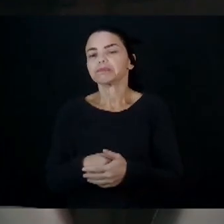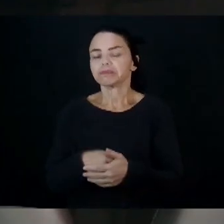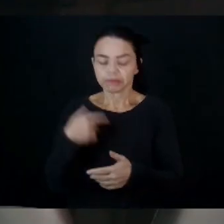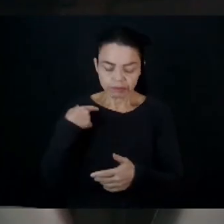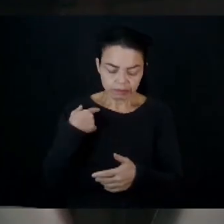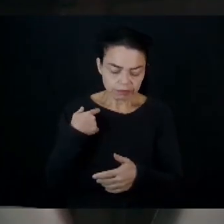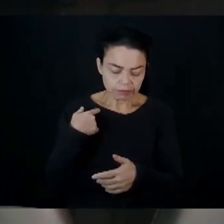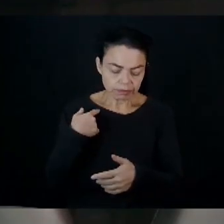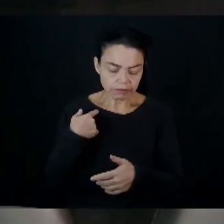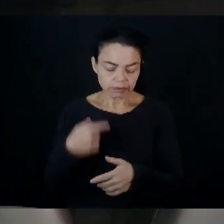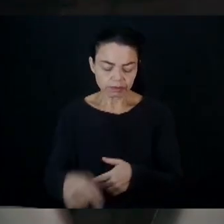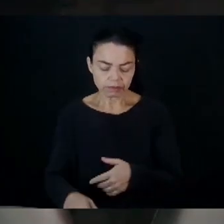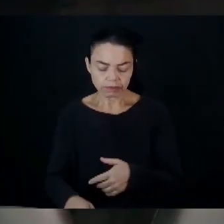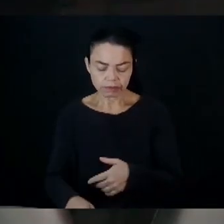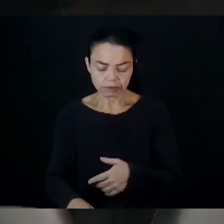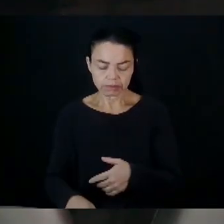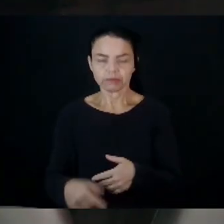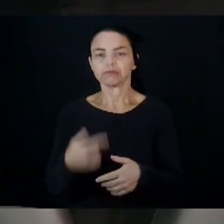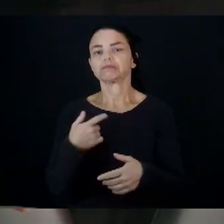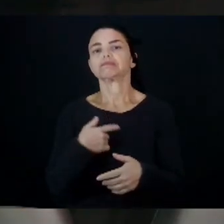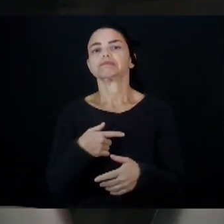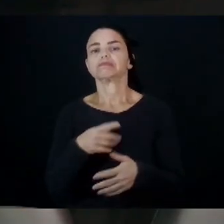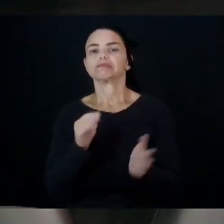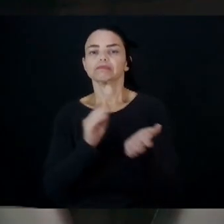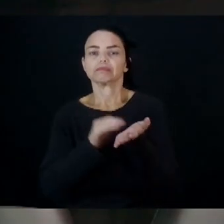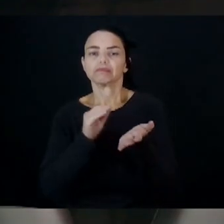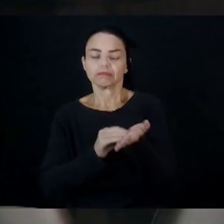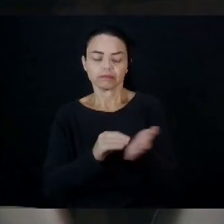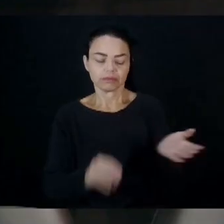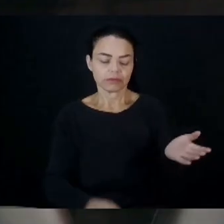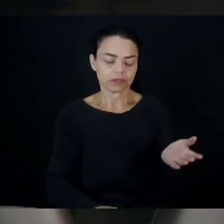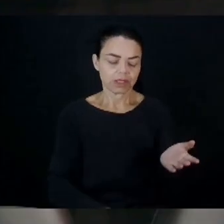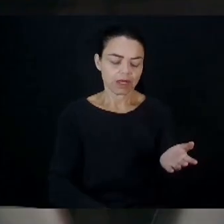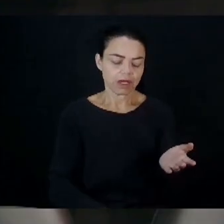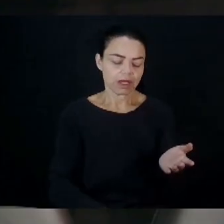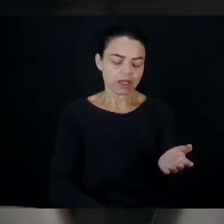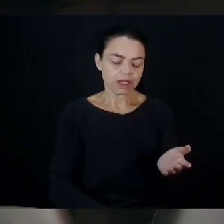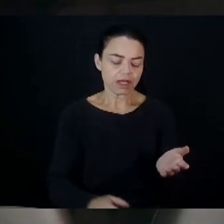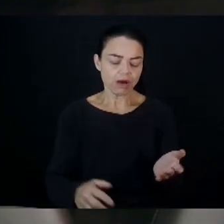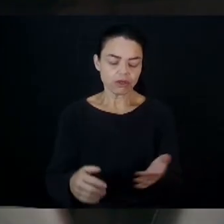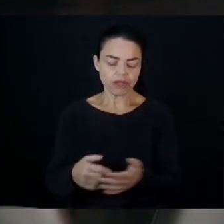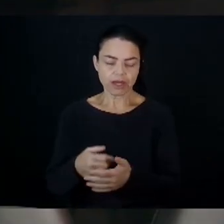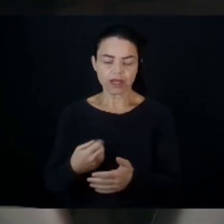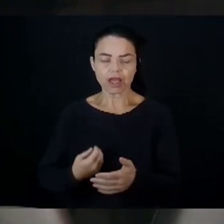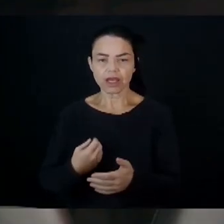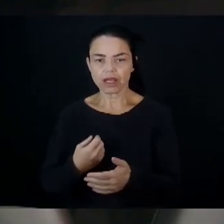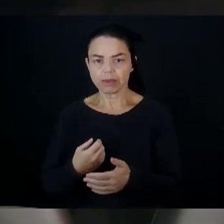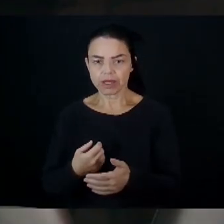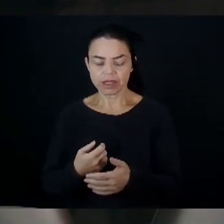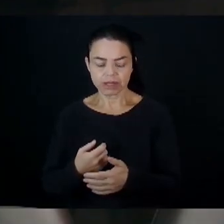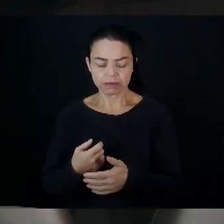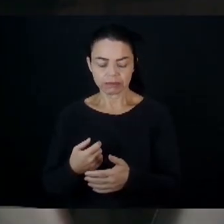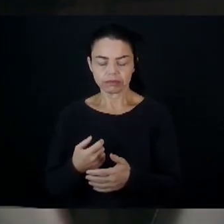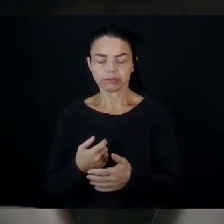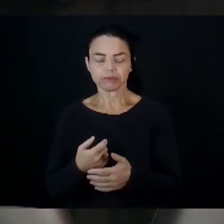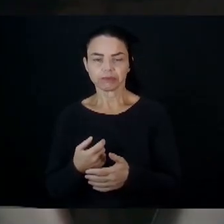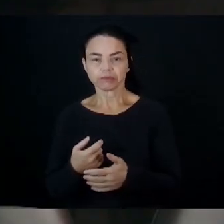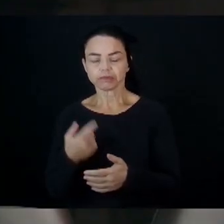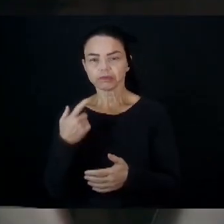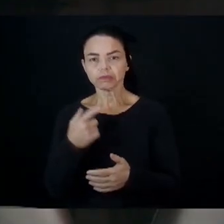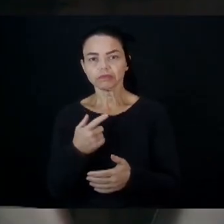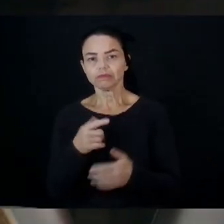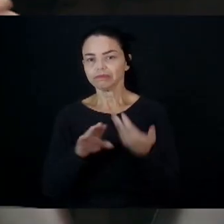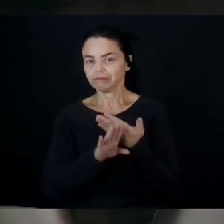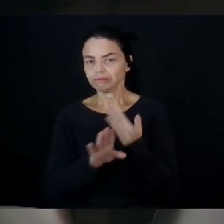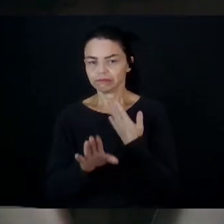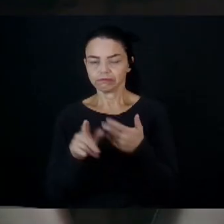você está com um déficit, de fato, de vitaminas importantes? Uma vez afastadas as